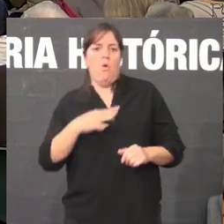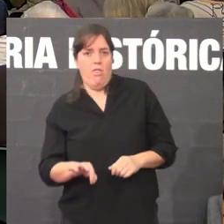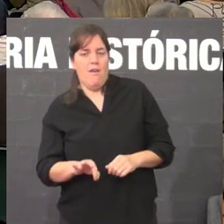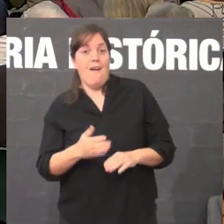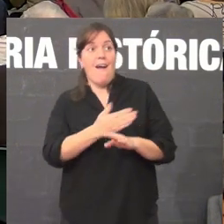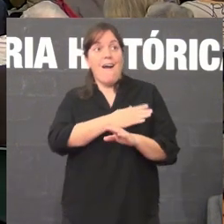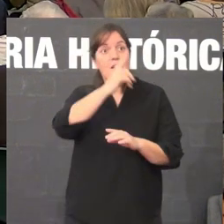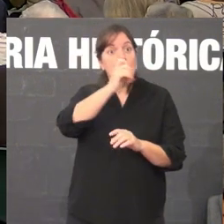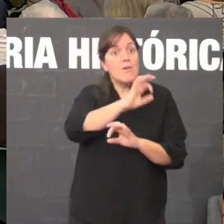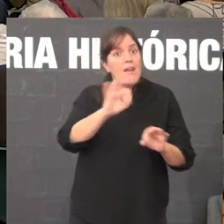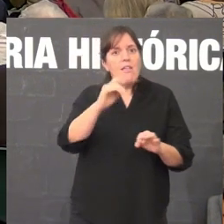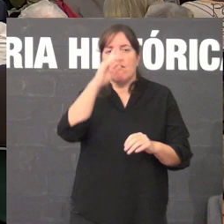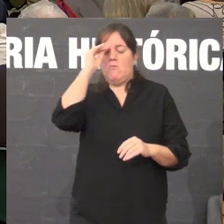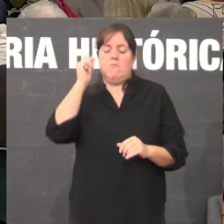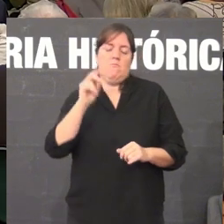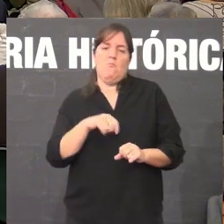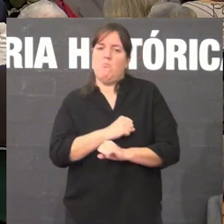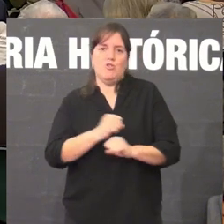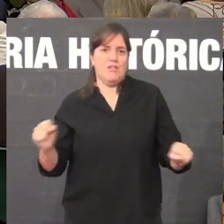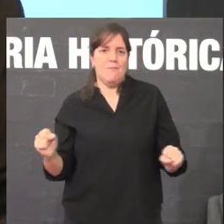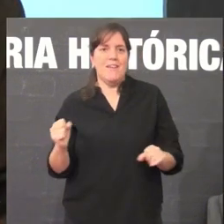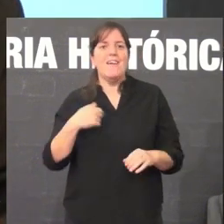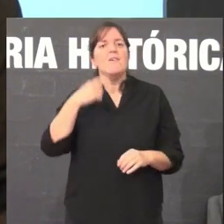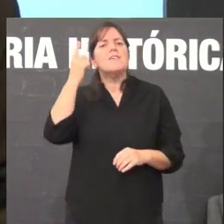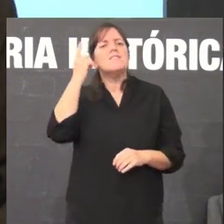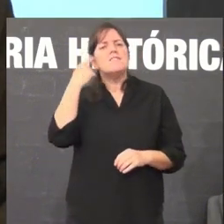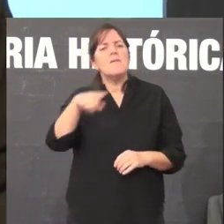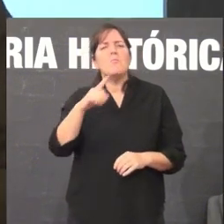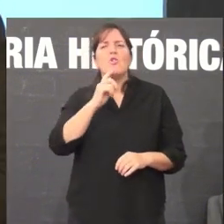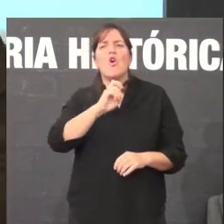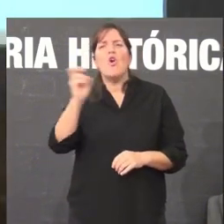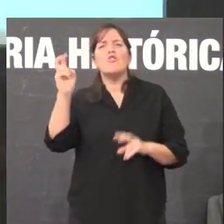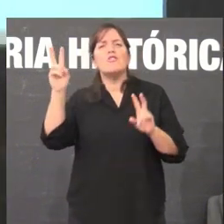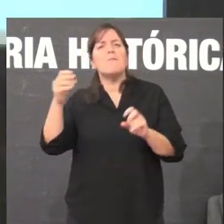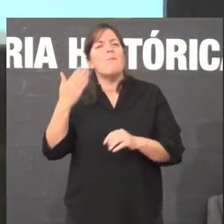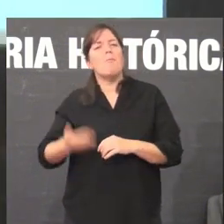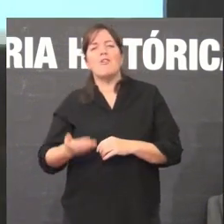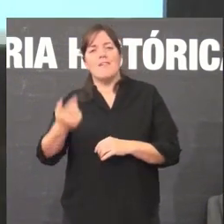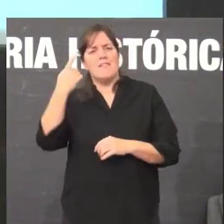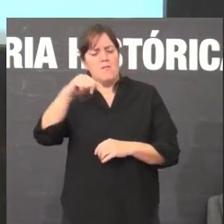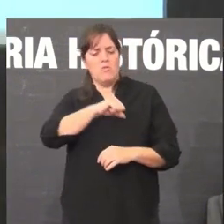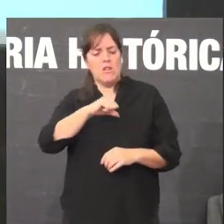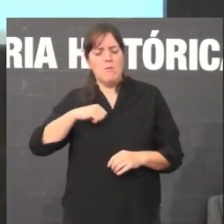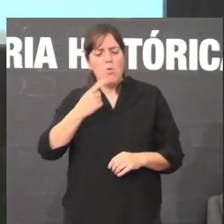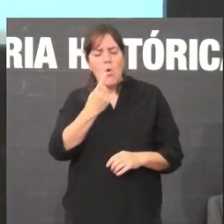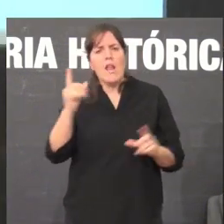despois, hai algo máis que é importante. Sabémolo a nivel individual e sabémolo a nivel colectivo.